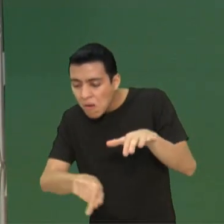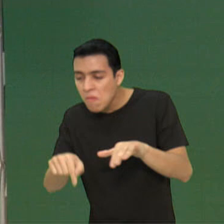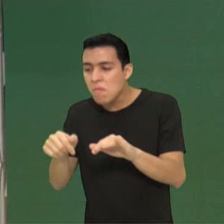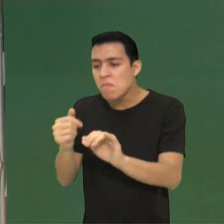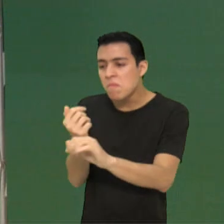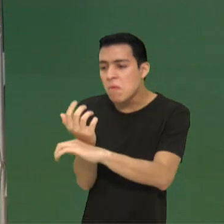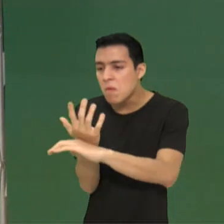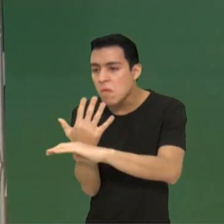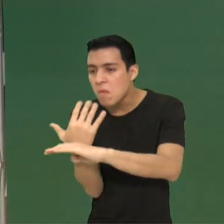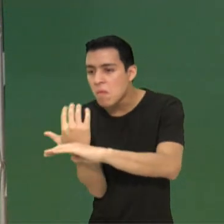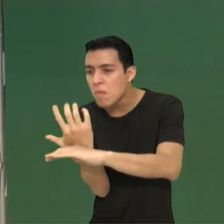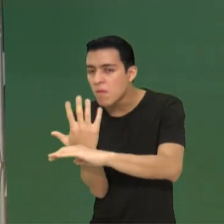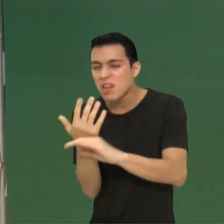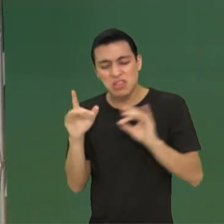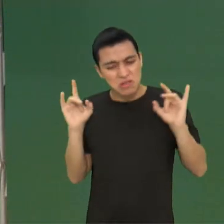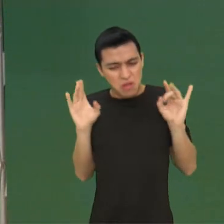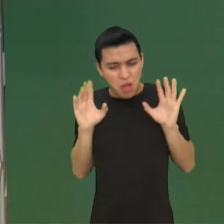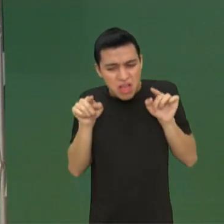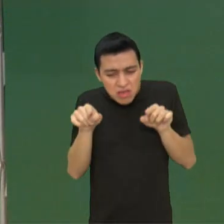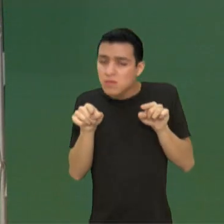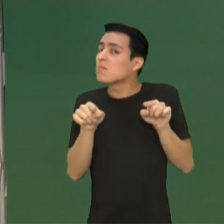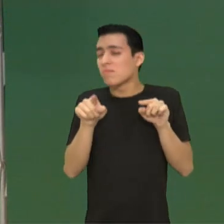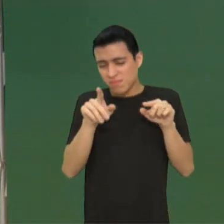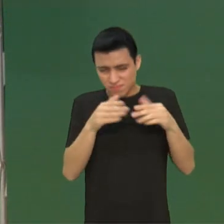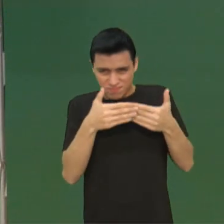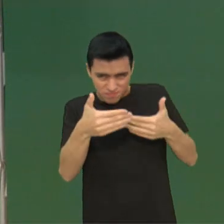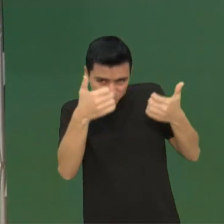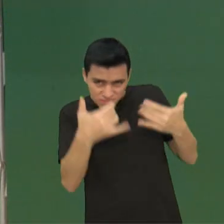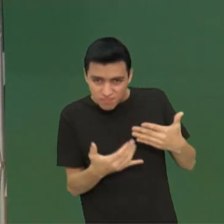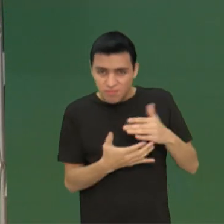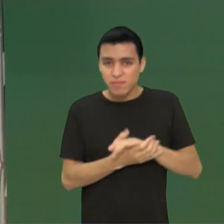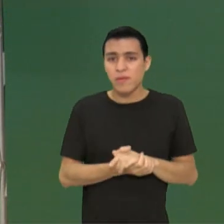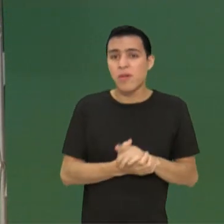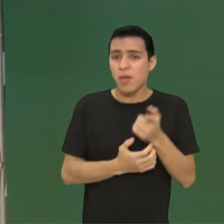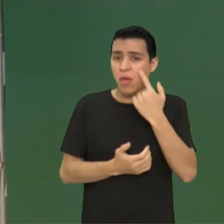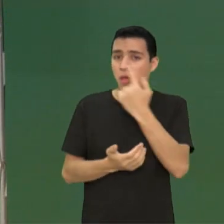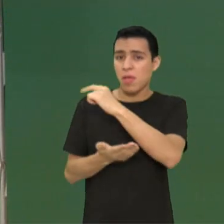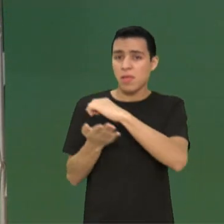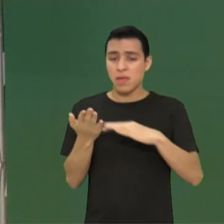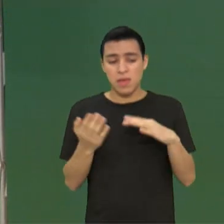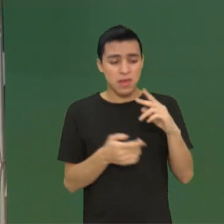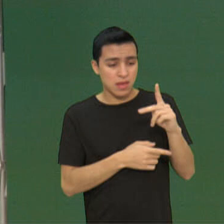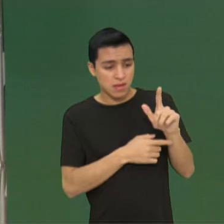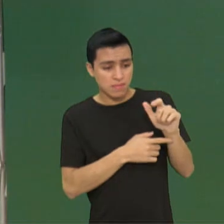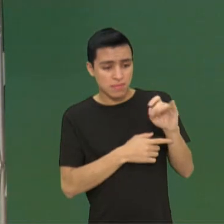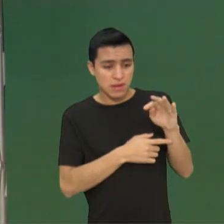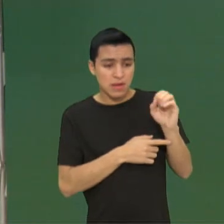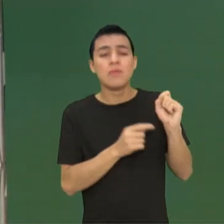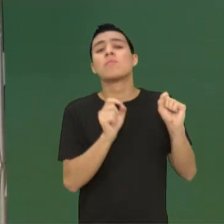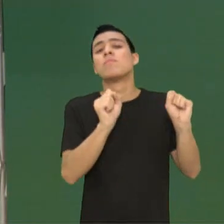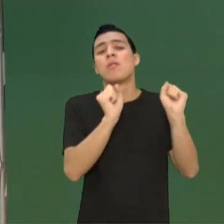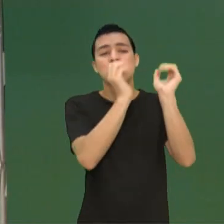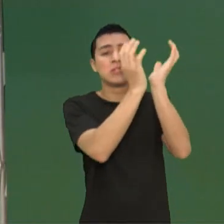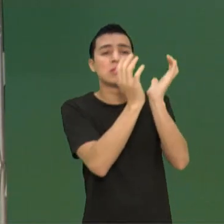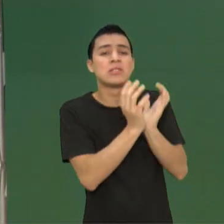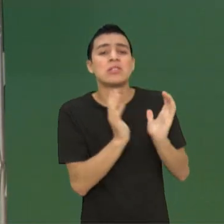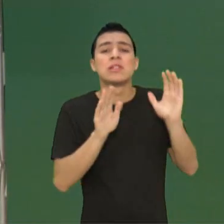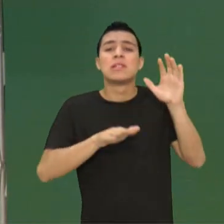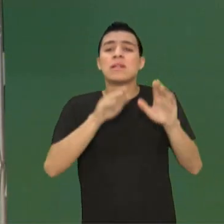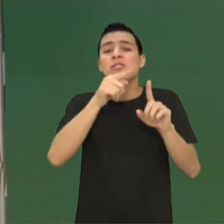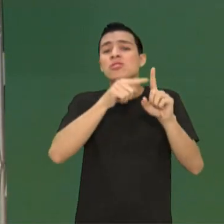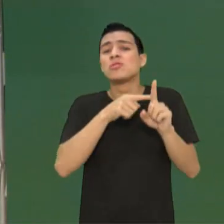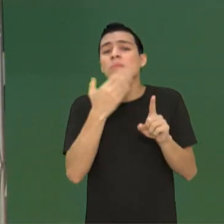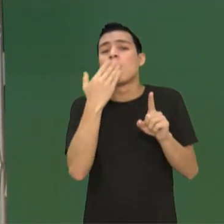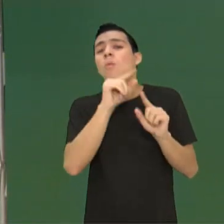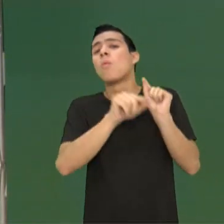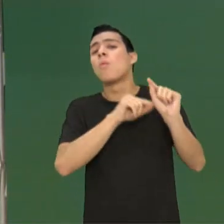existe esse tipo de plasto? Vamos ao exercício. Os plastos podem ser classificados de acordo com o pigmento